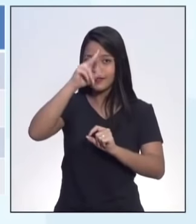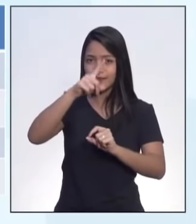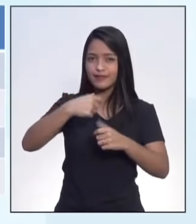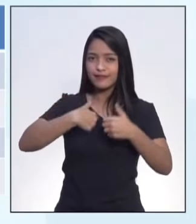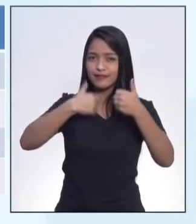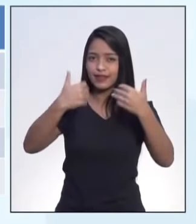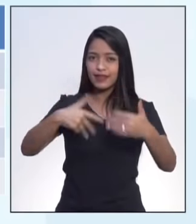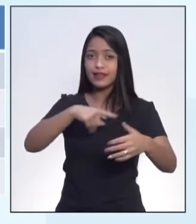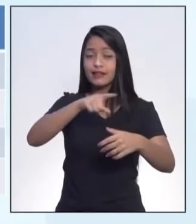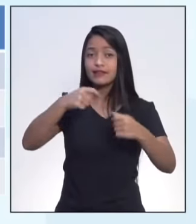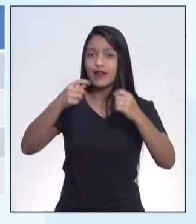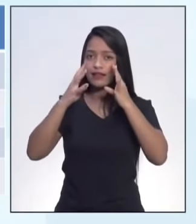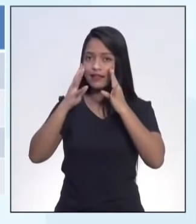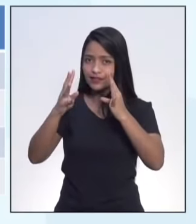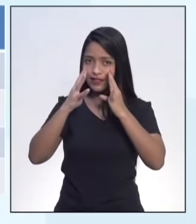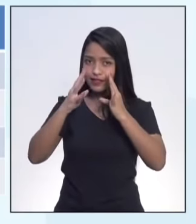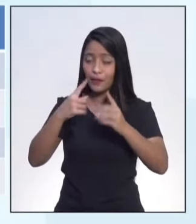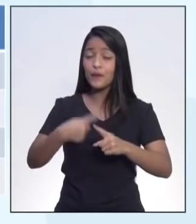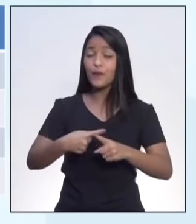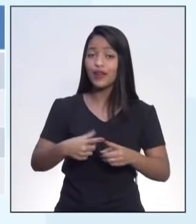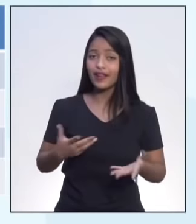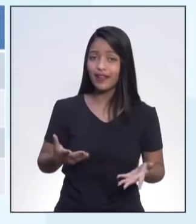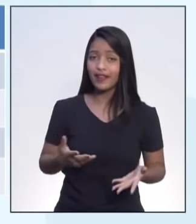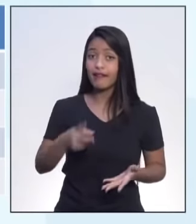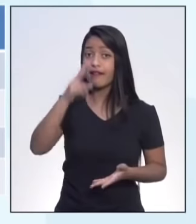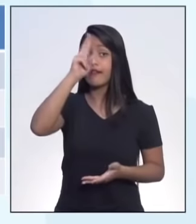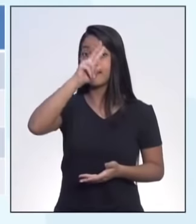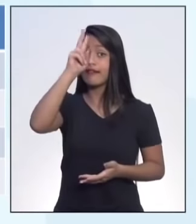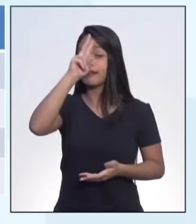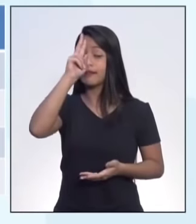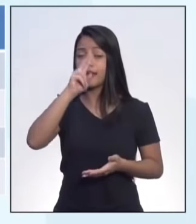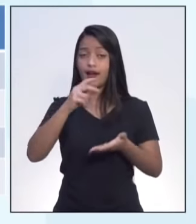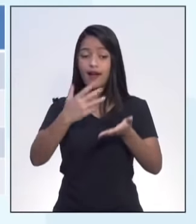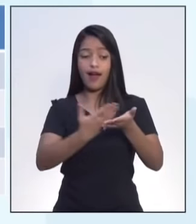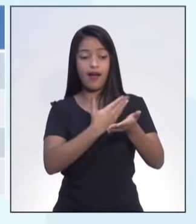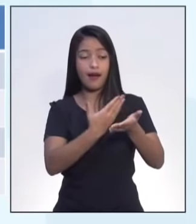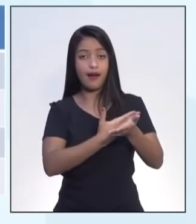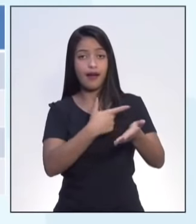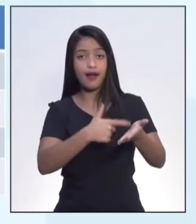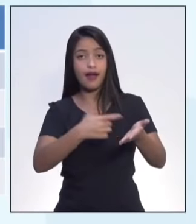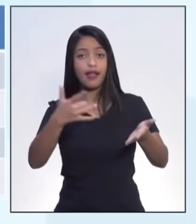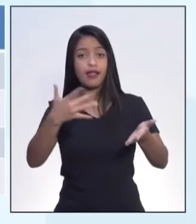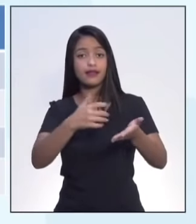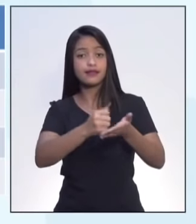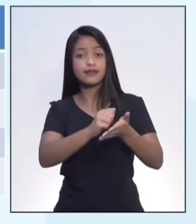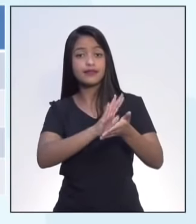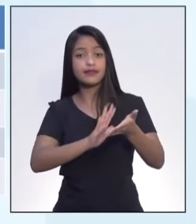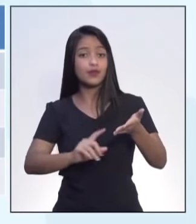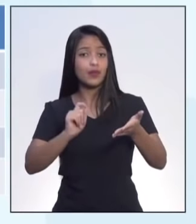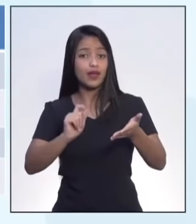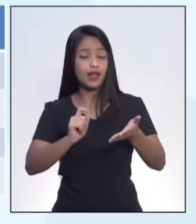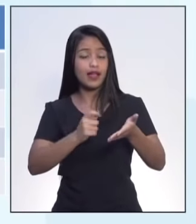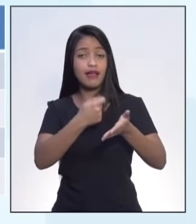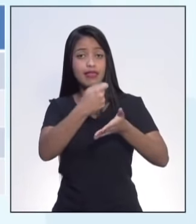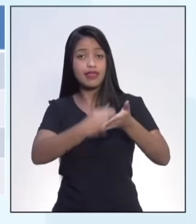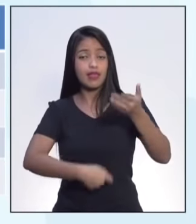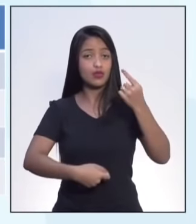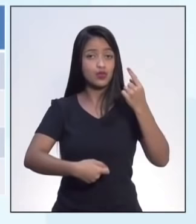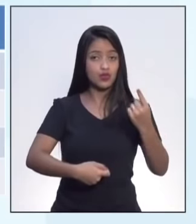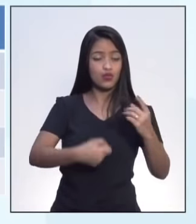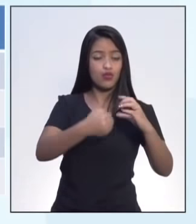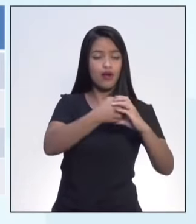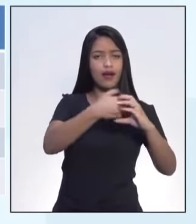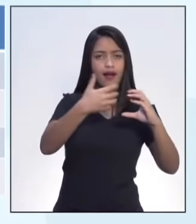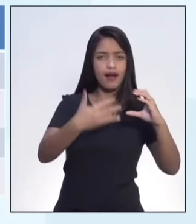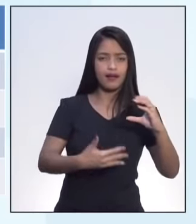por quê? Eu vou ter que lembrar. Ela, na atividade da apostila está assim, ó. Caracterização do texto 1, caracterização do texto 2. O